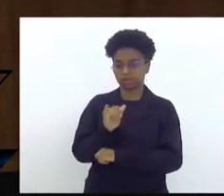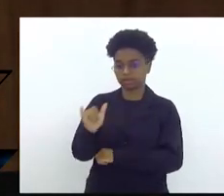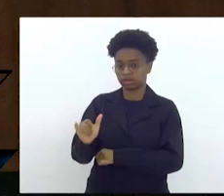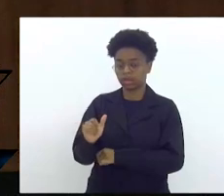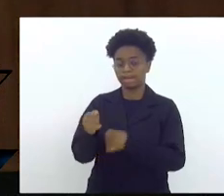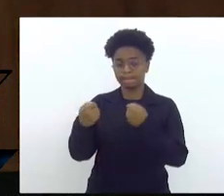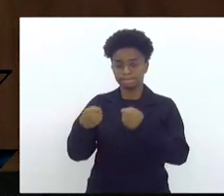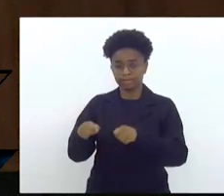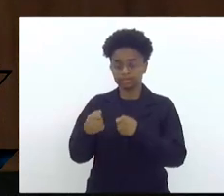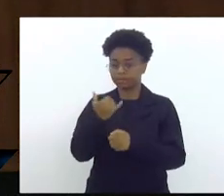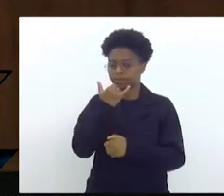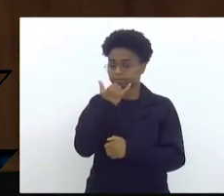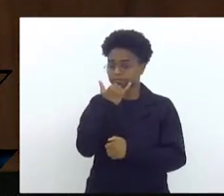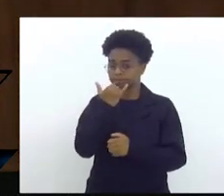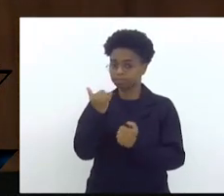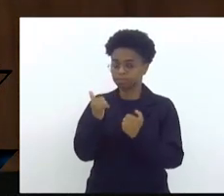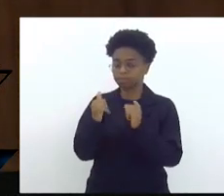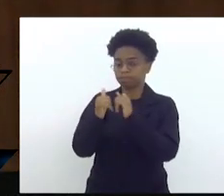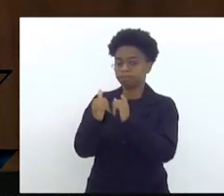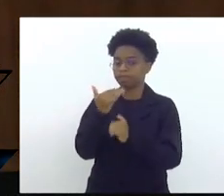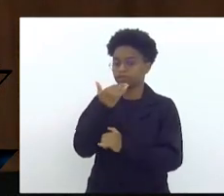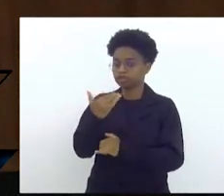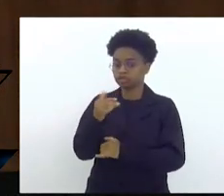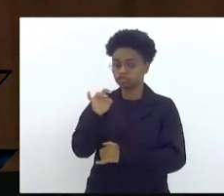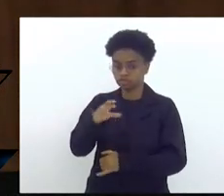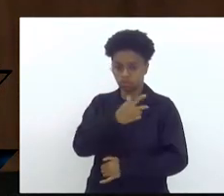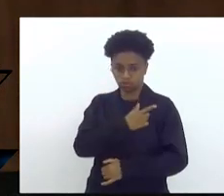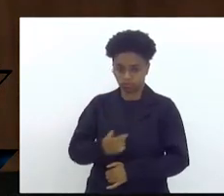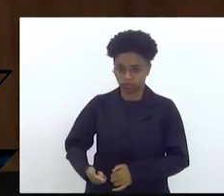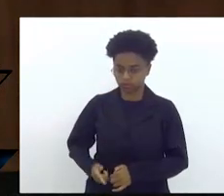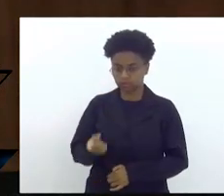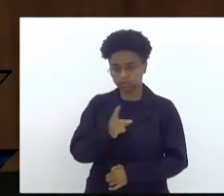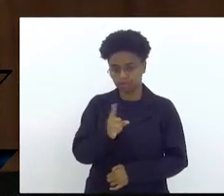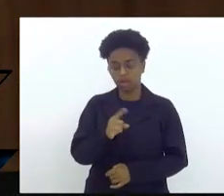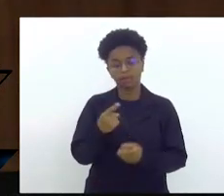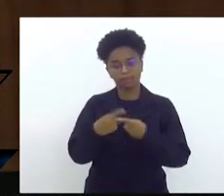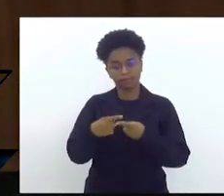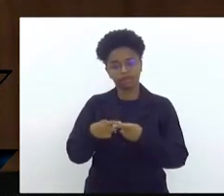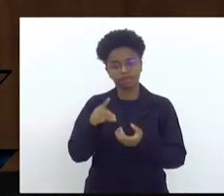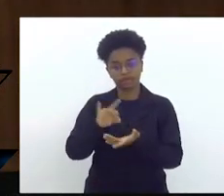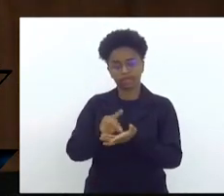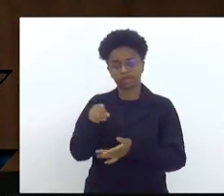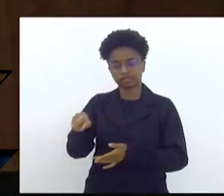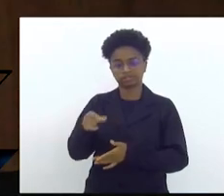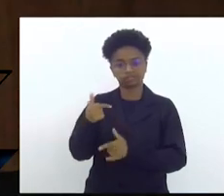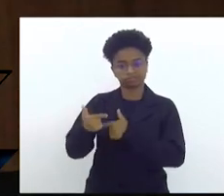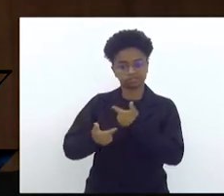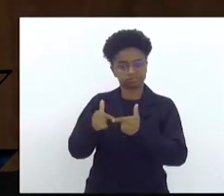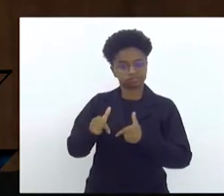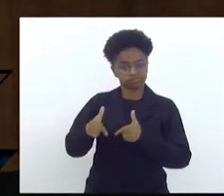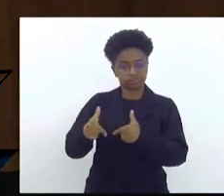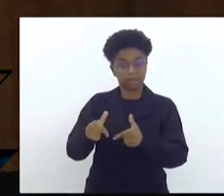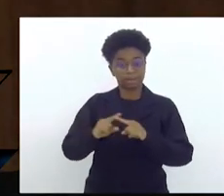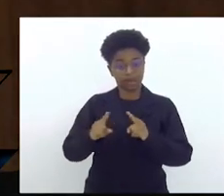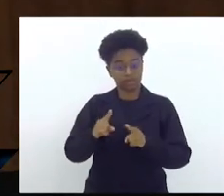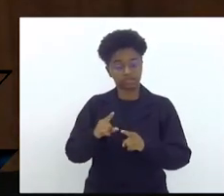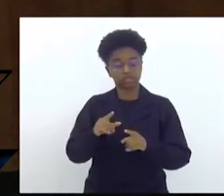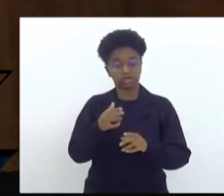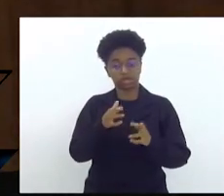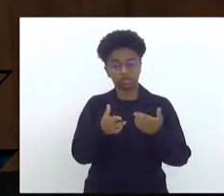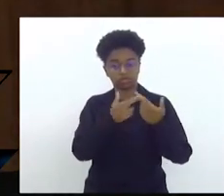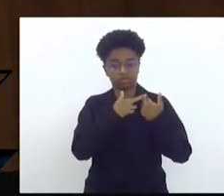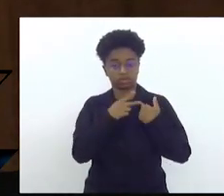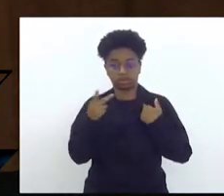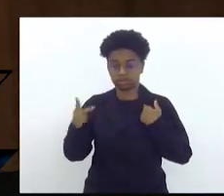se retratar não somente ao nosso Governador que vem realmente fazendo o trabalho que ele deveria fazer